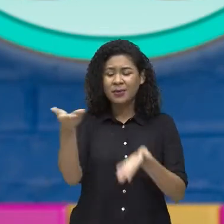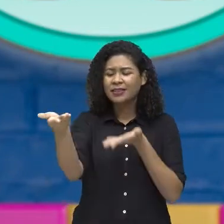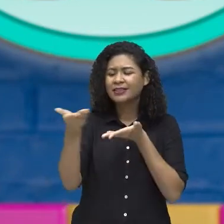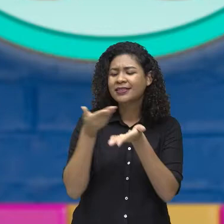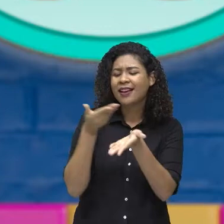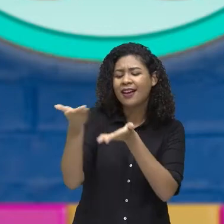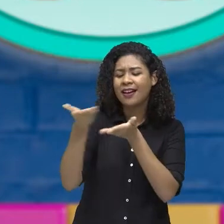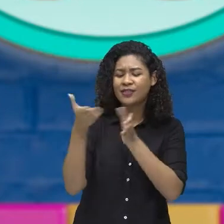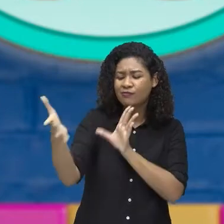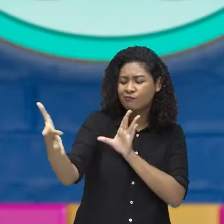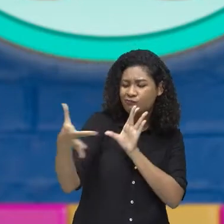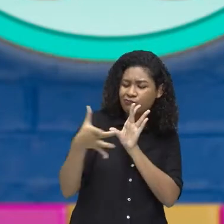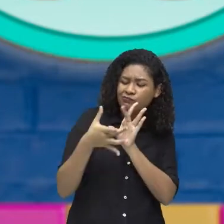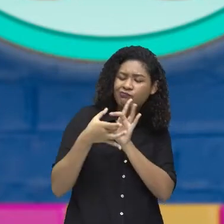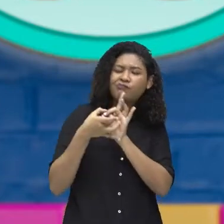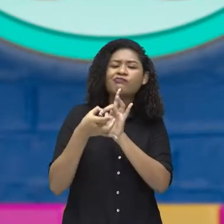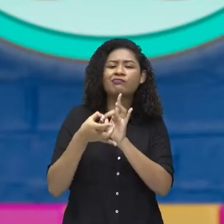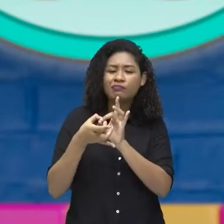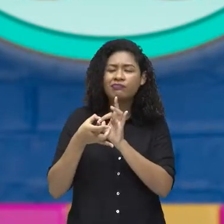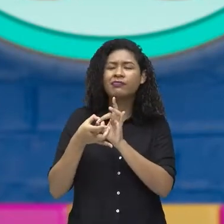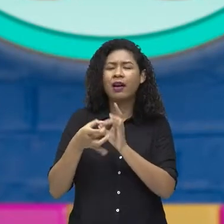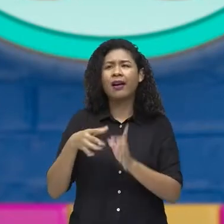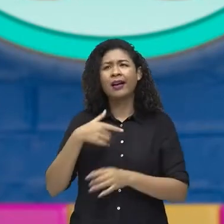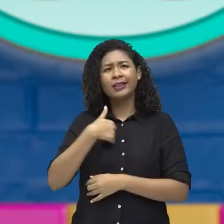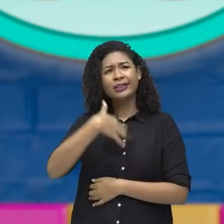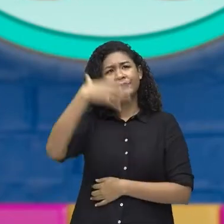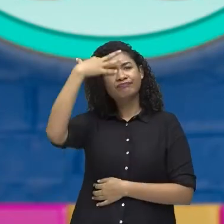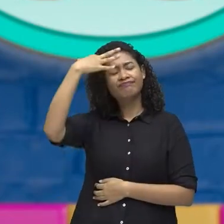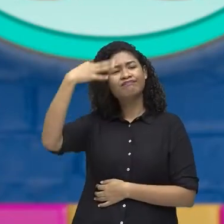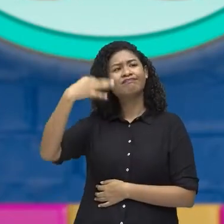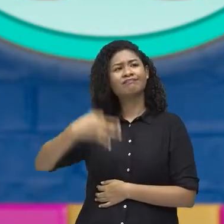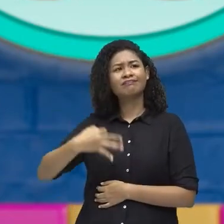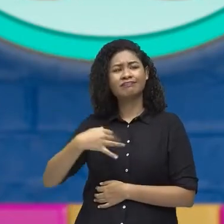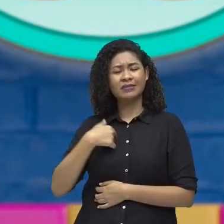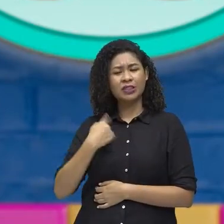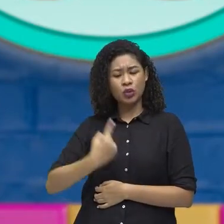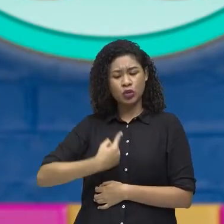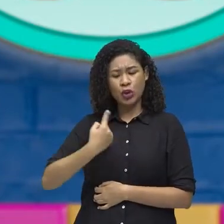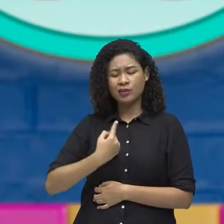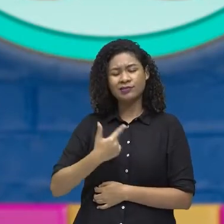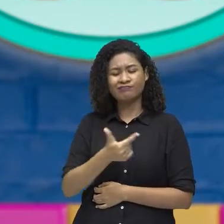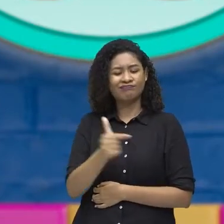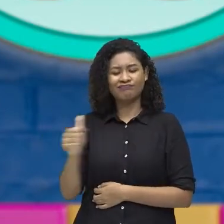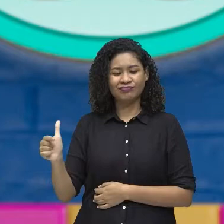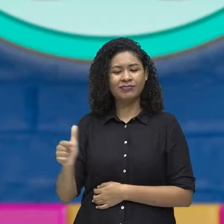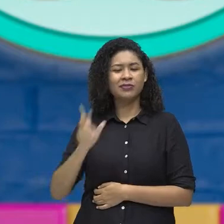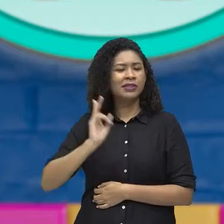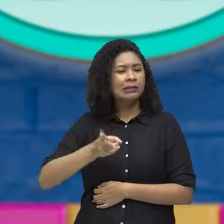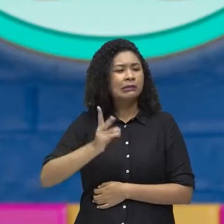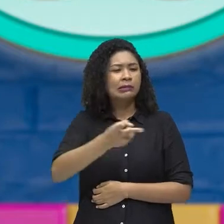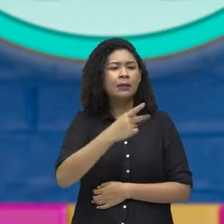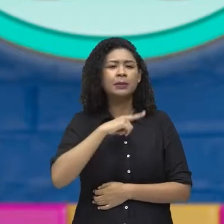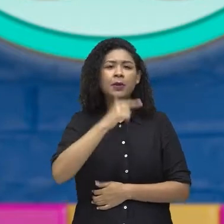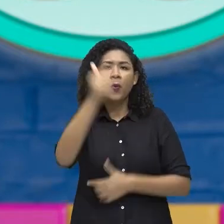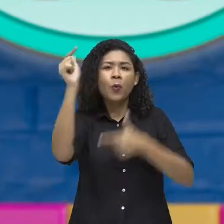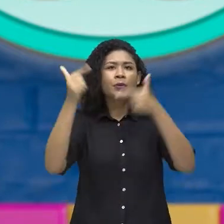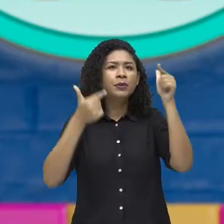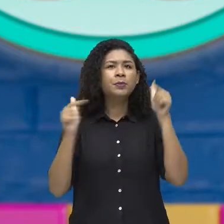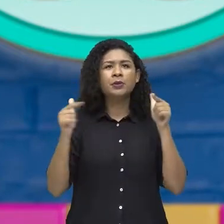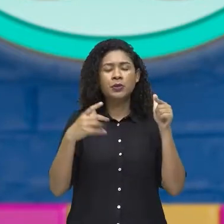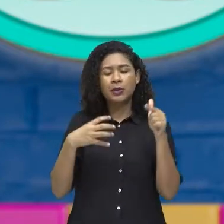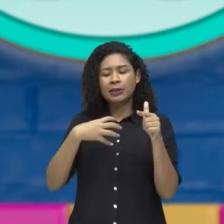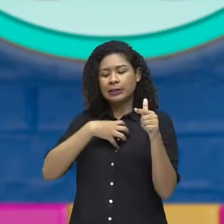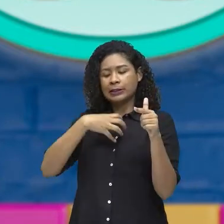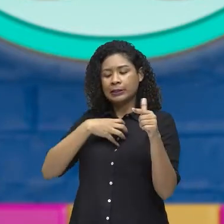de unidade, né? De nós entendermos que nesse mundo nenhum de nós está sozinho, de fato a gente sempre vai achar essas representações mesmo nos